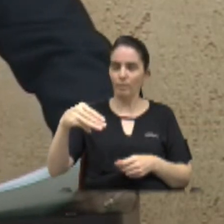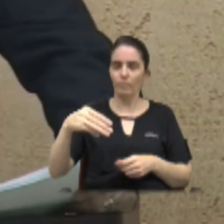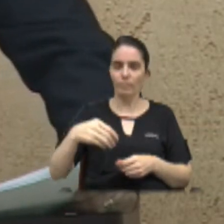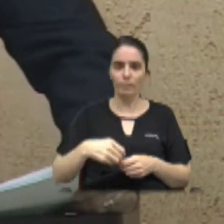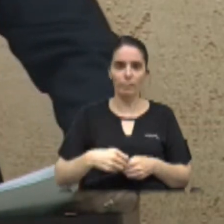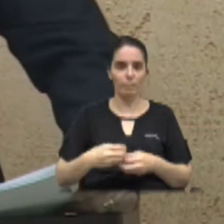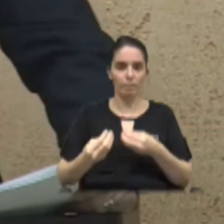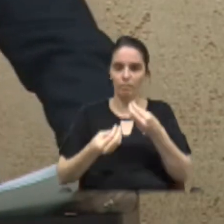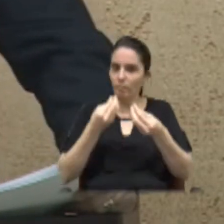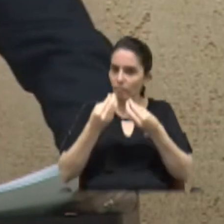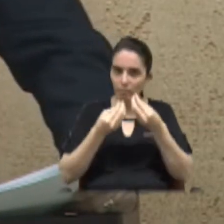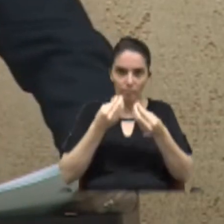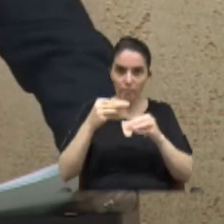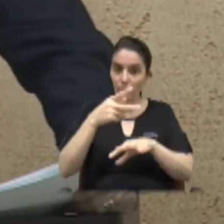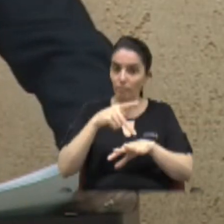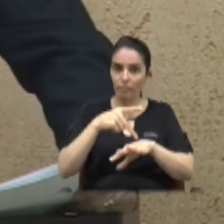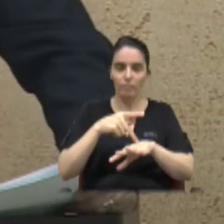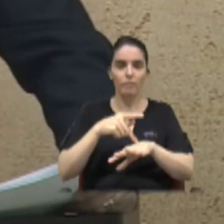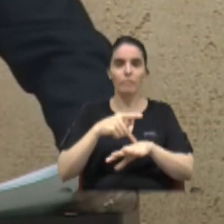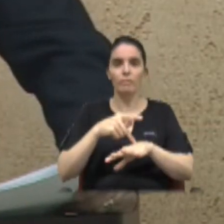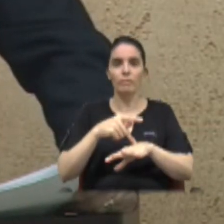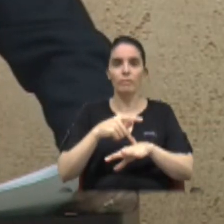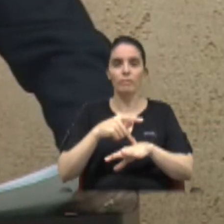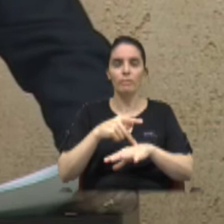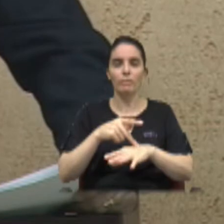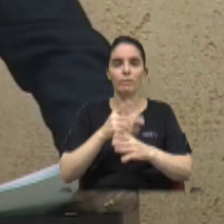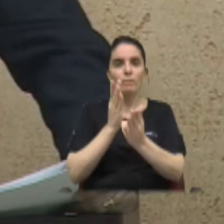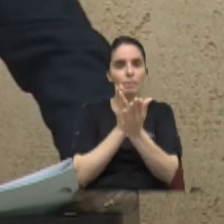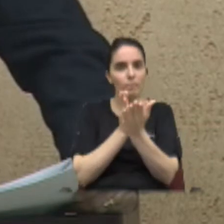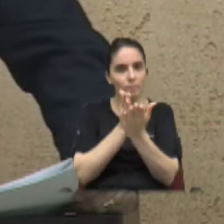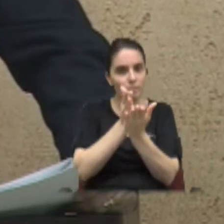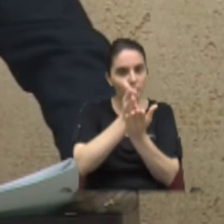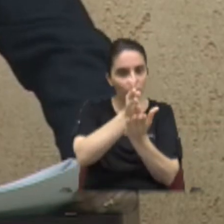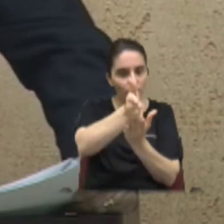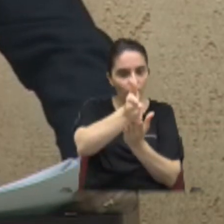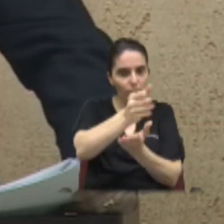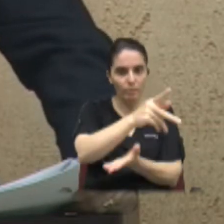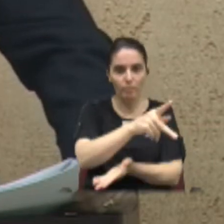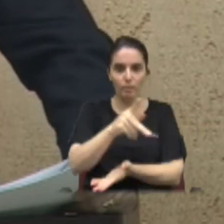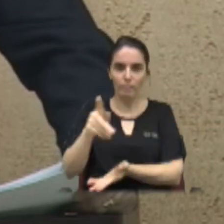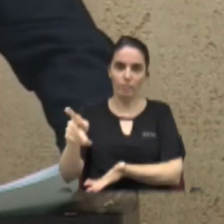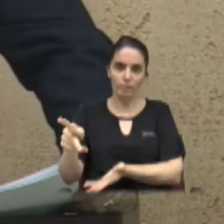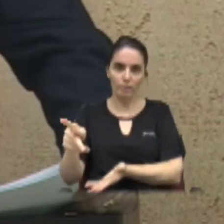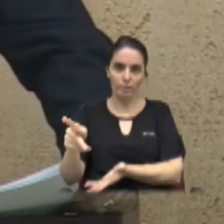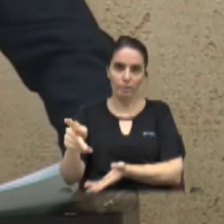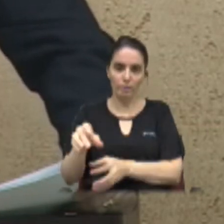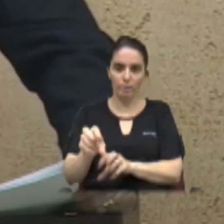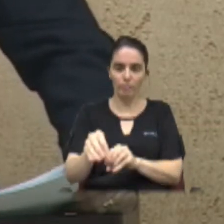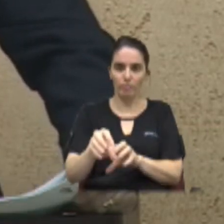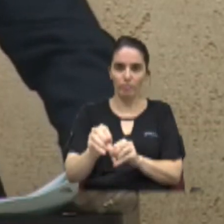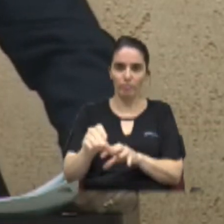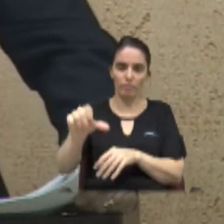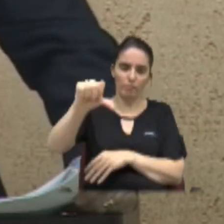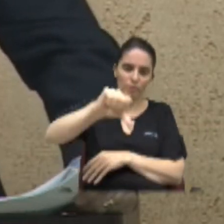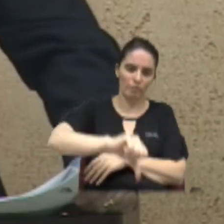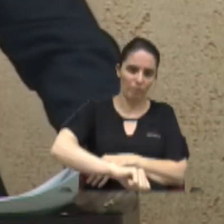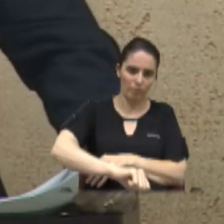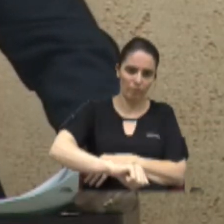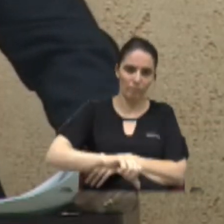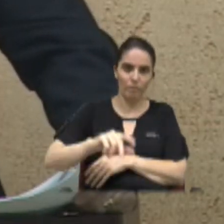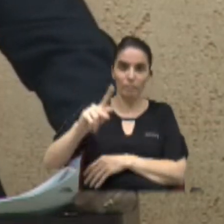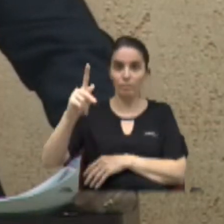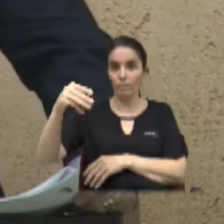um país que fala no rumo certo, quando o professor e a educação é sucateado e a